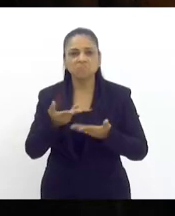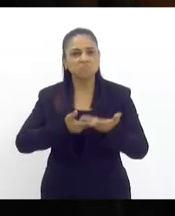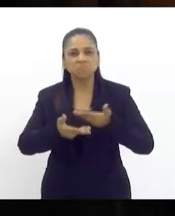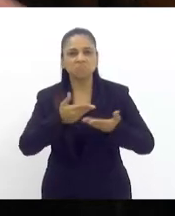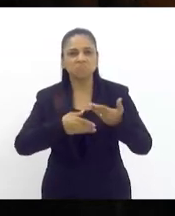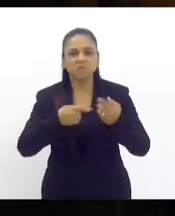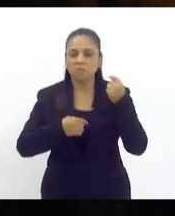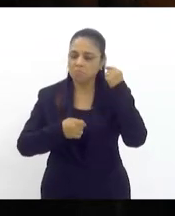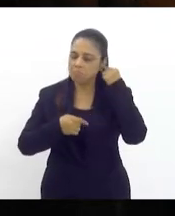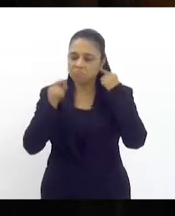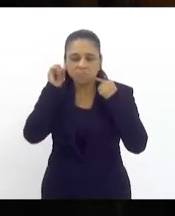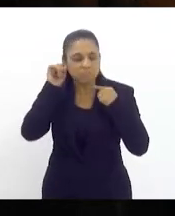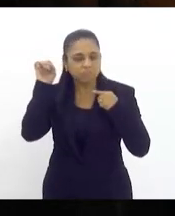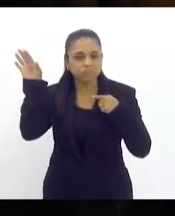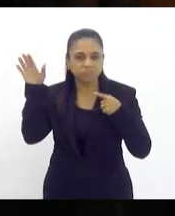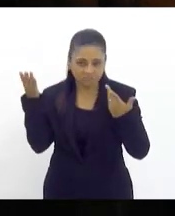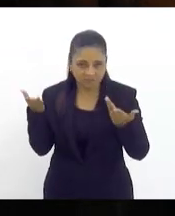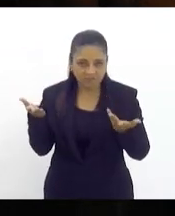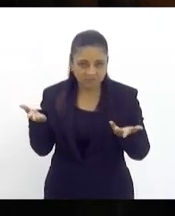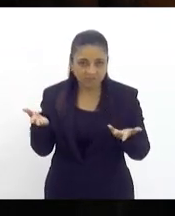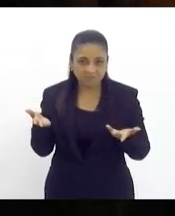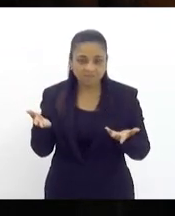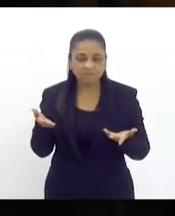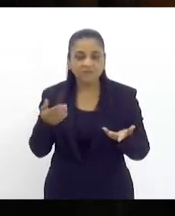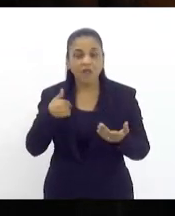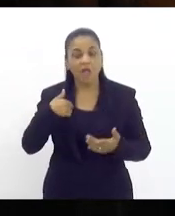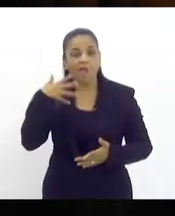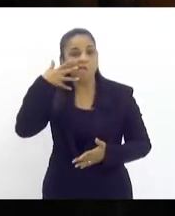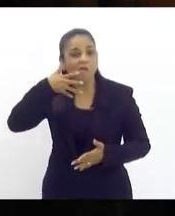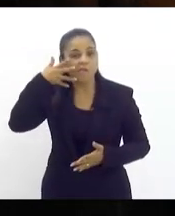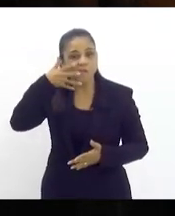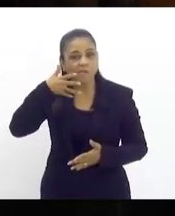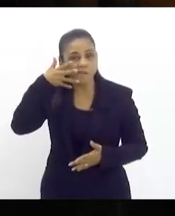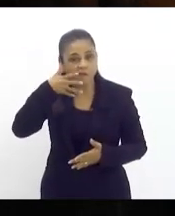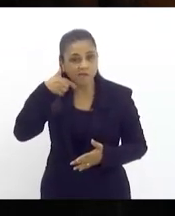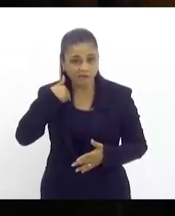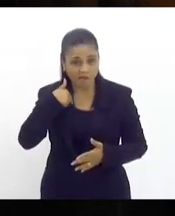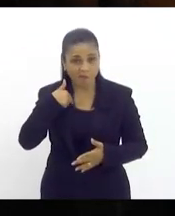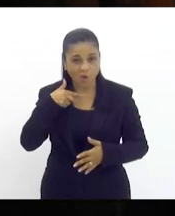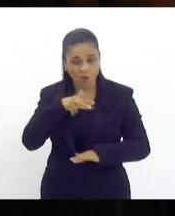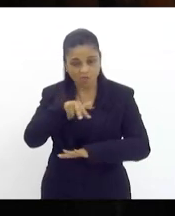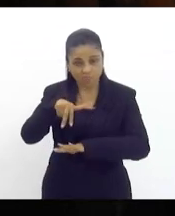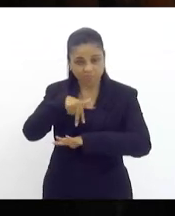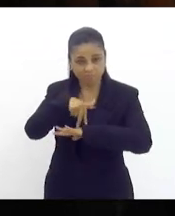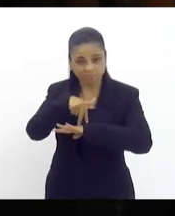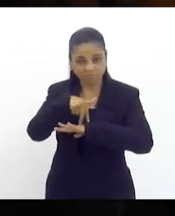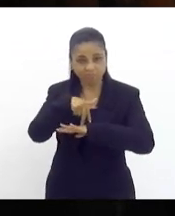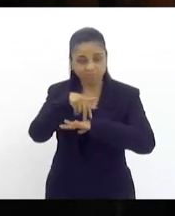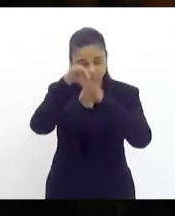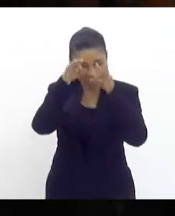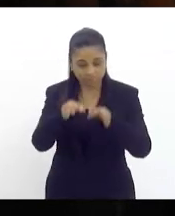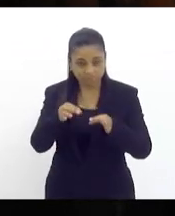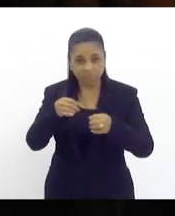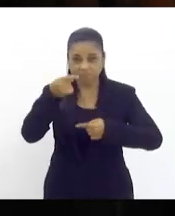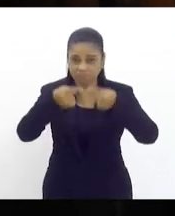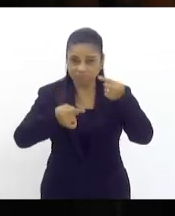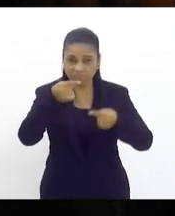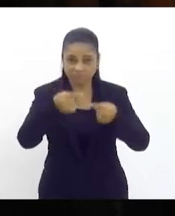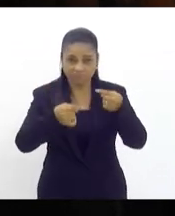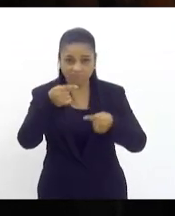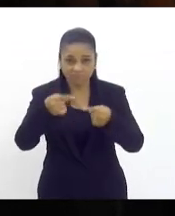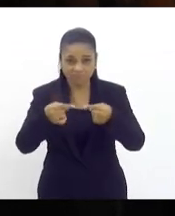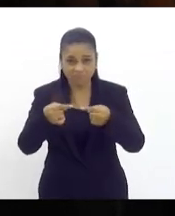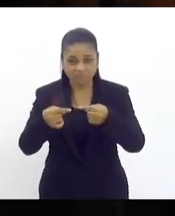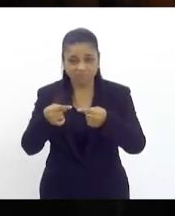um ouvido saindo pelo outro quando eu vou falar em primeiro lugar cardíaco que apesar da seriedade da discussão naquela manhã